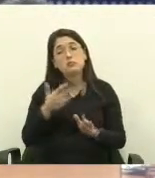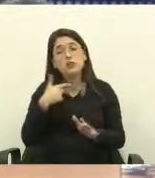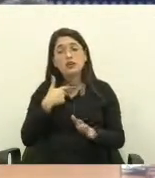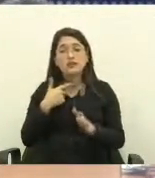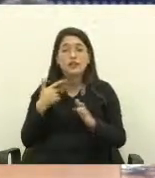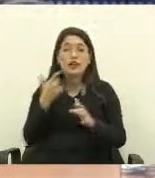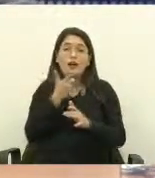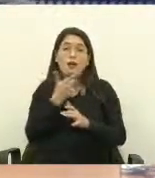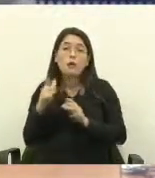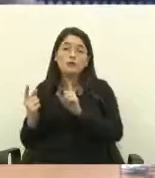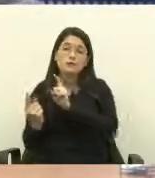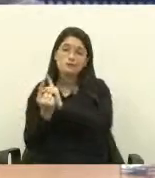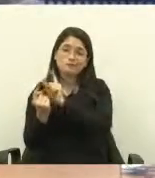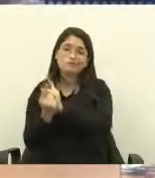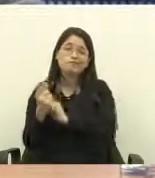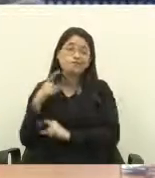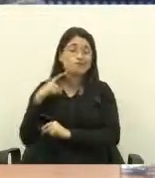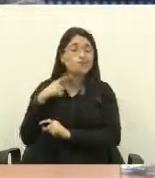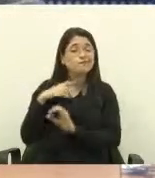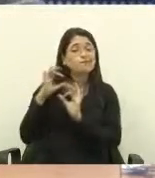saíram atendidos. E de lá